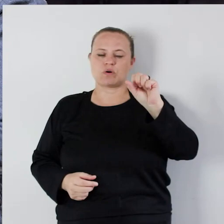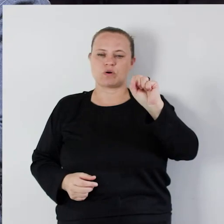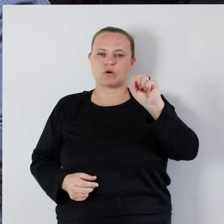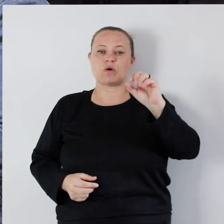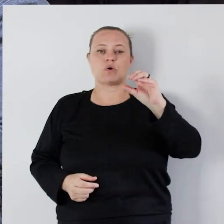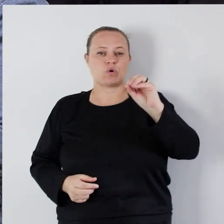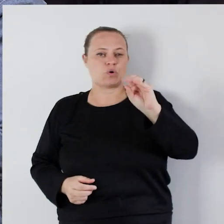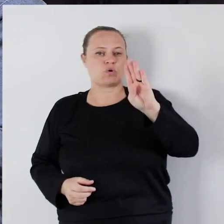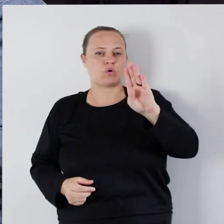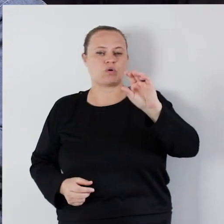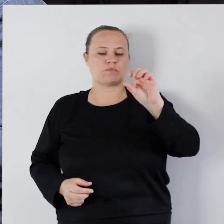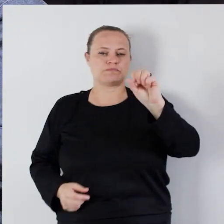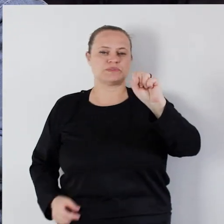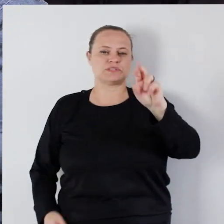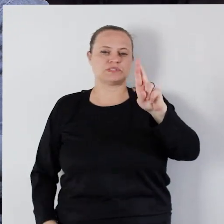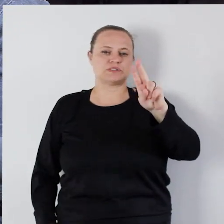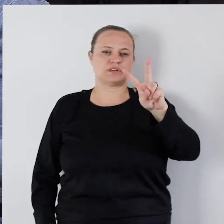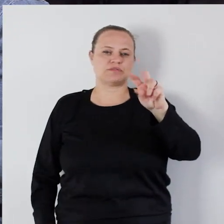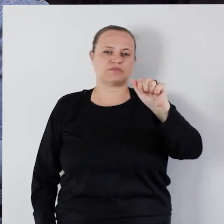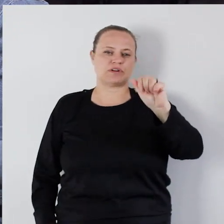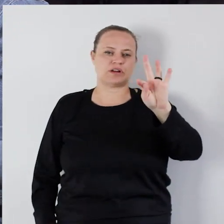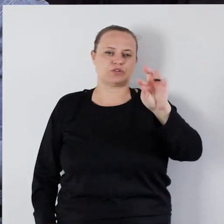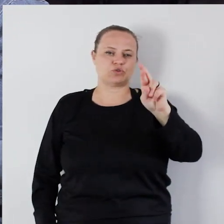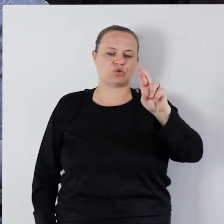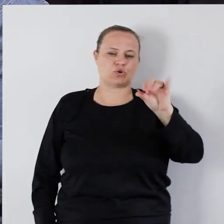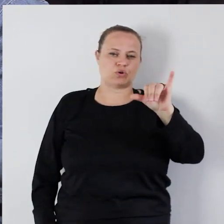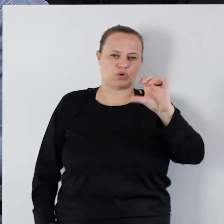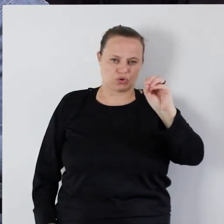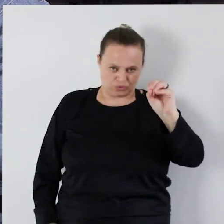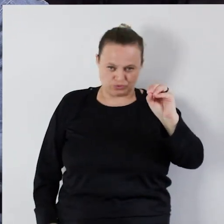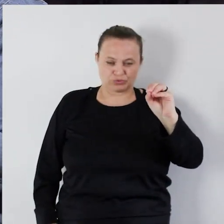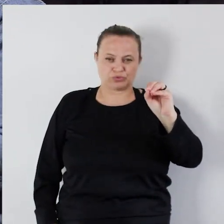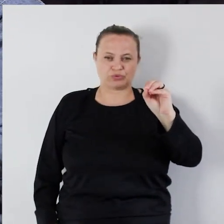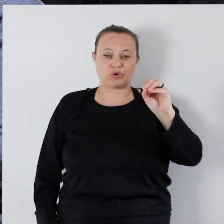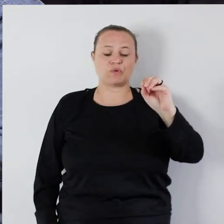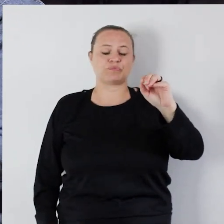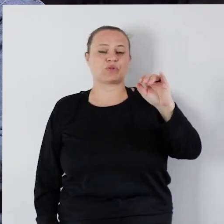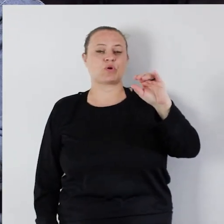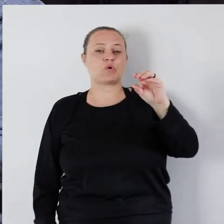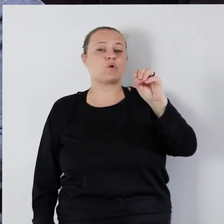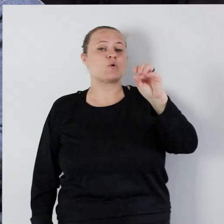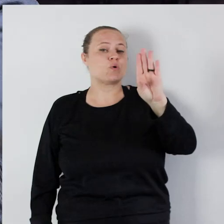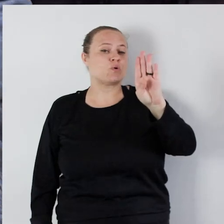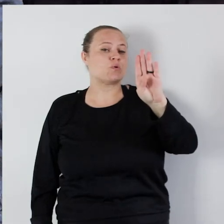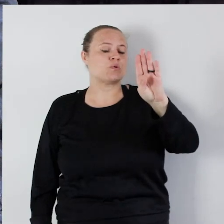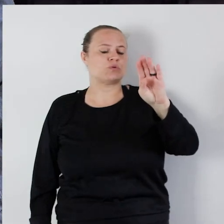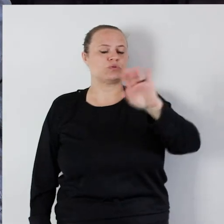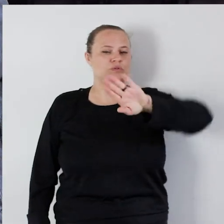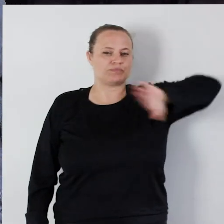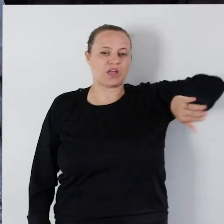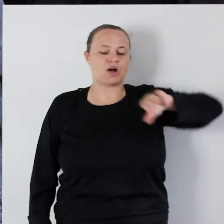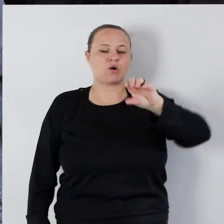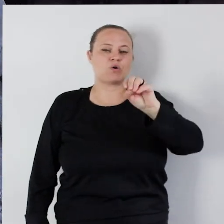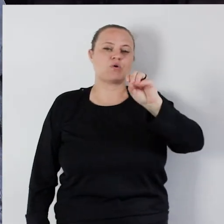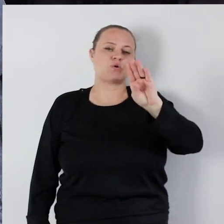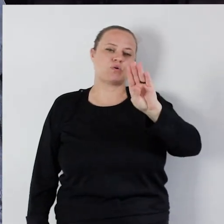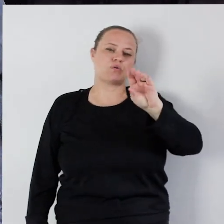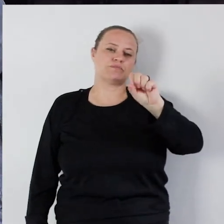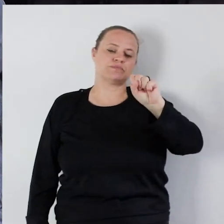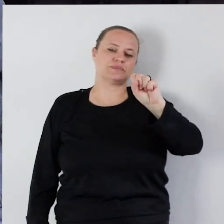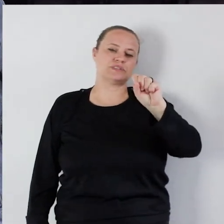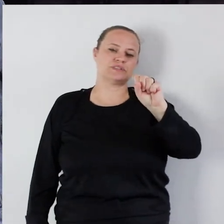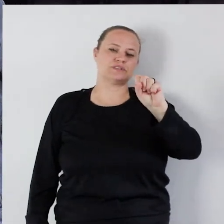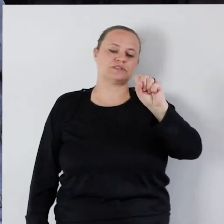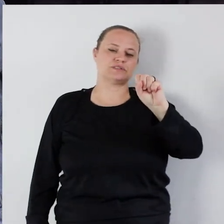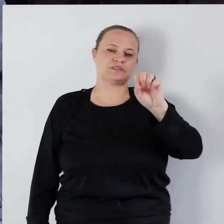artigos. O link também do Observatório de Realidade Organizacional aqui da UFSC, que eu vou pegar bem rapidinho para não